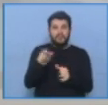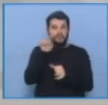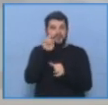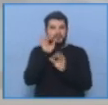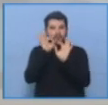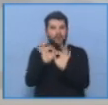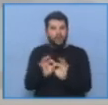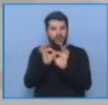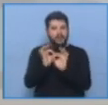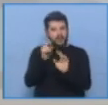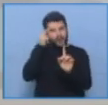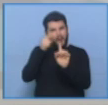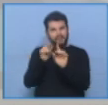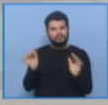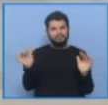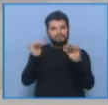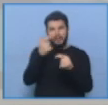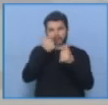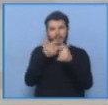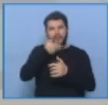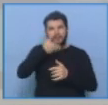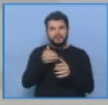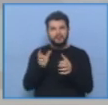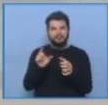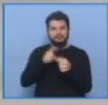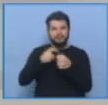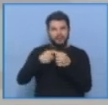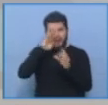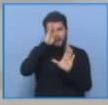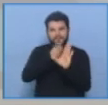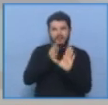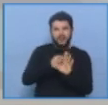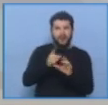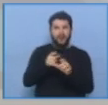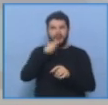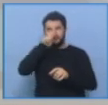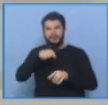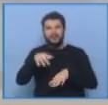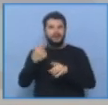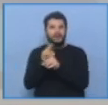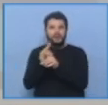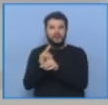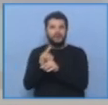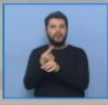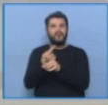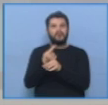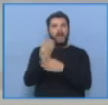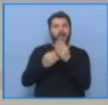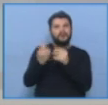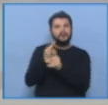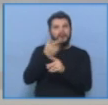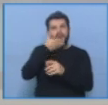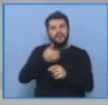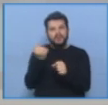cuidado, para a qual se reuniu uma equipa de especialistas, desde psicólogas a juristas, pessoas também já com experiência